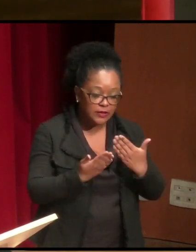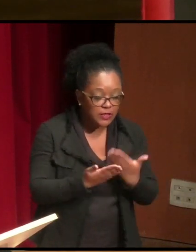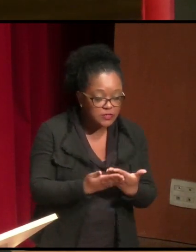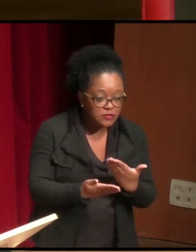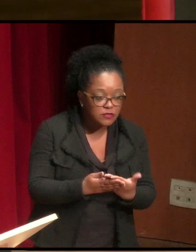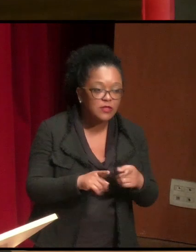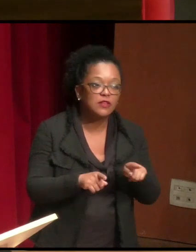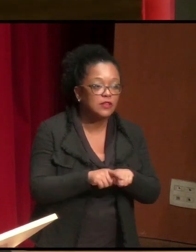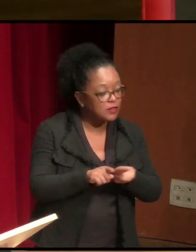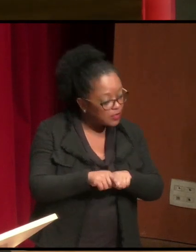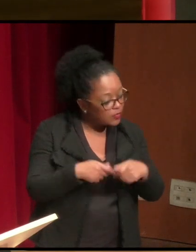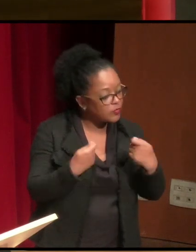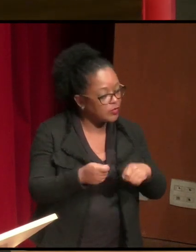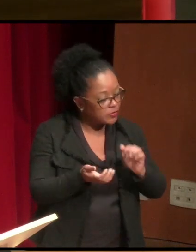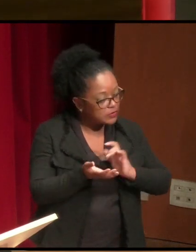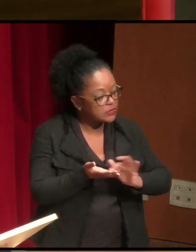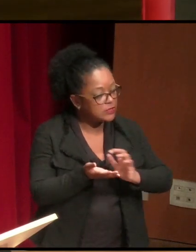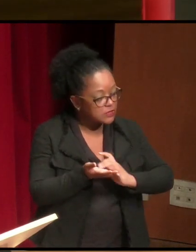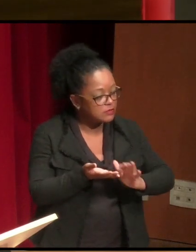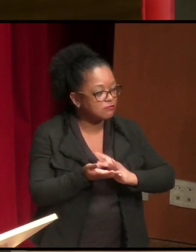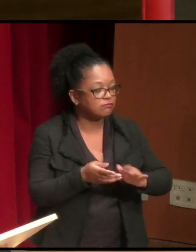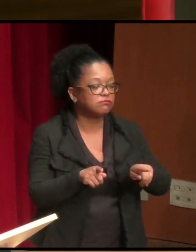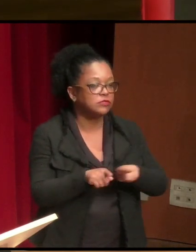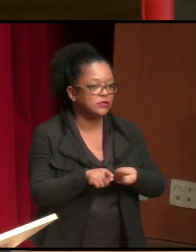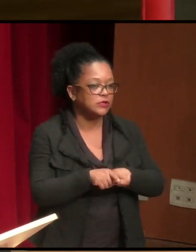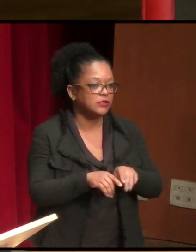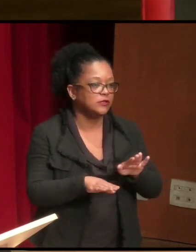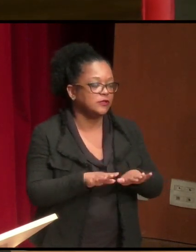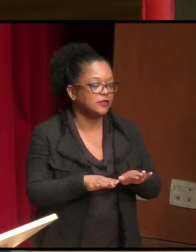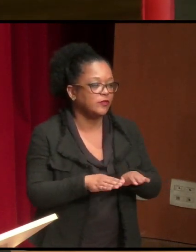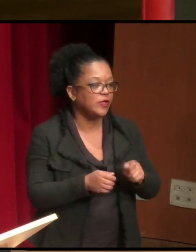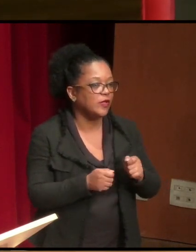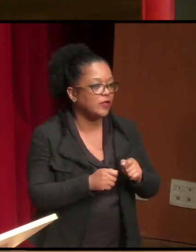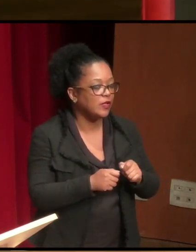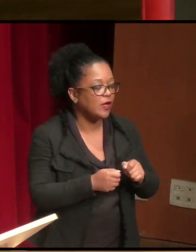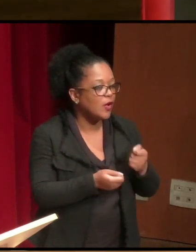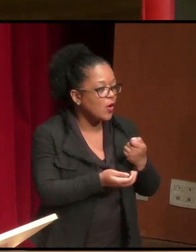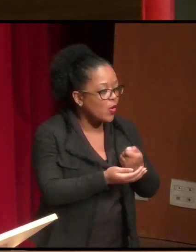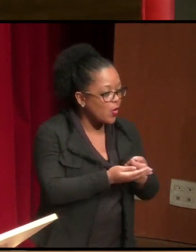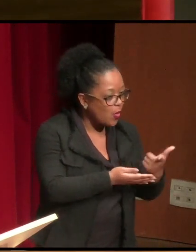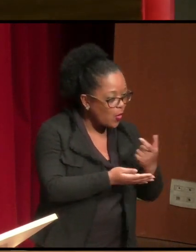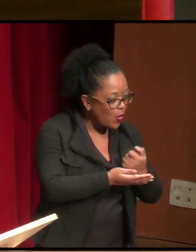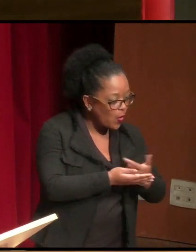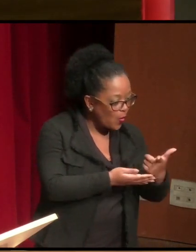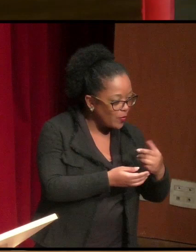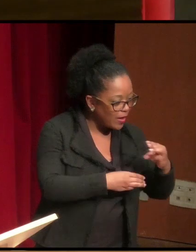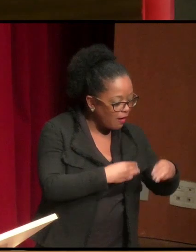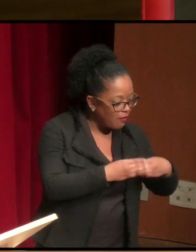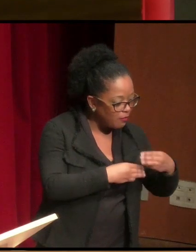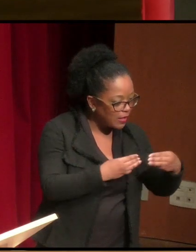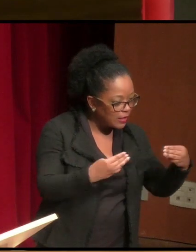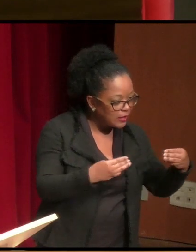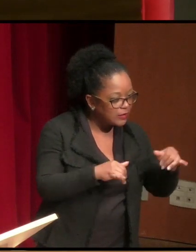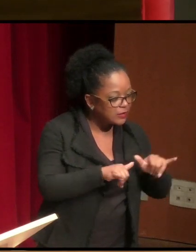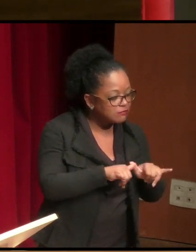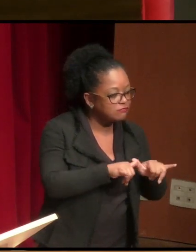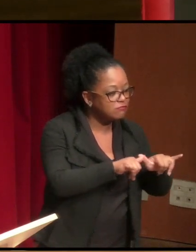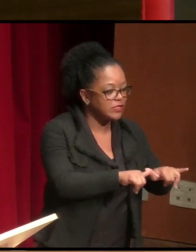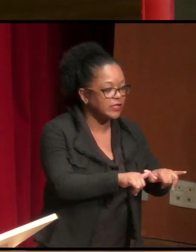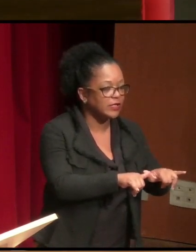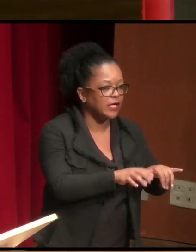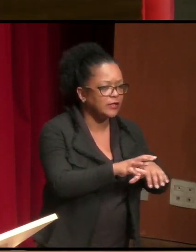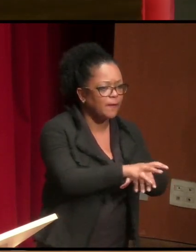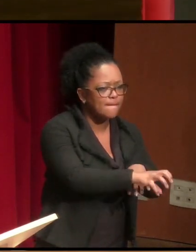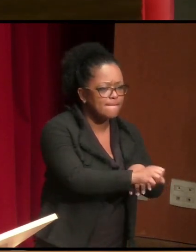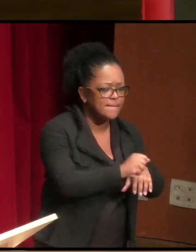Poucos países do mundo têm isso. Olha aí. A gente vai comprar lasanha, né, os colegas cegos aí, mete a mão ali na cesta ali, tem lasanha